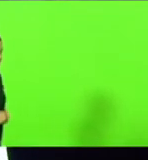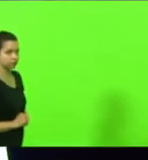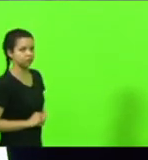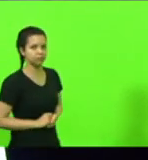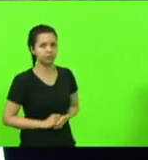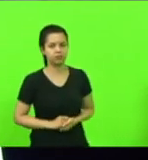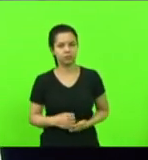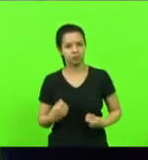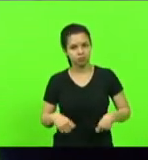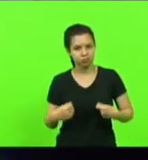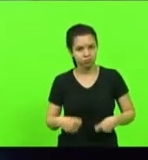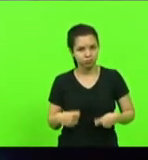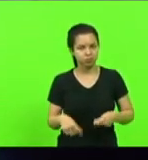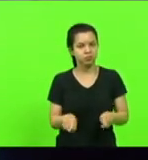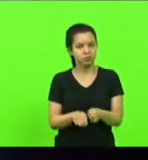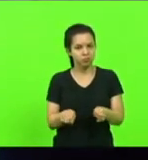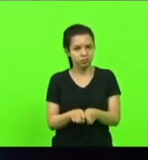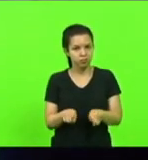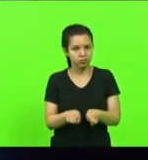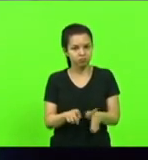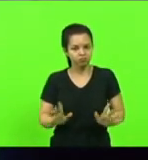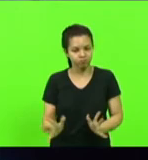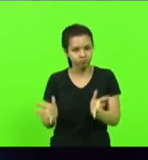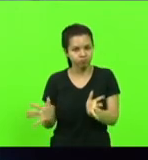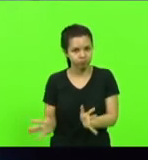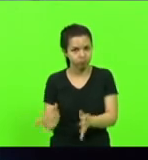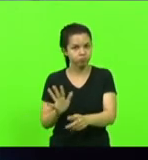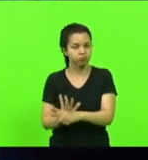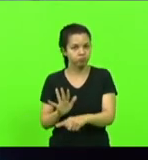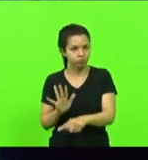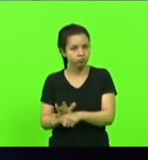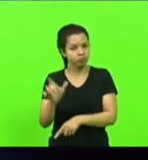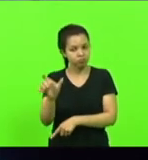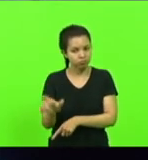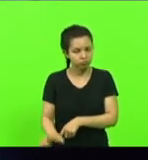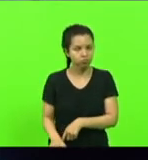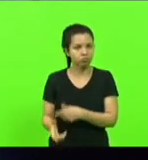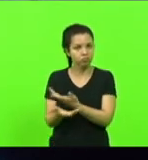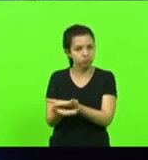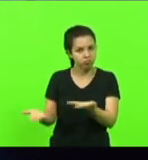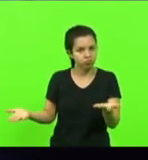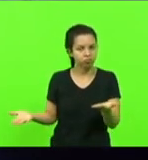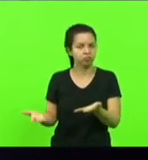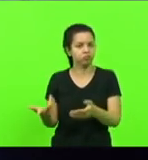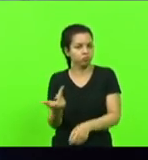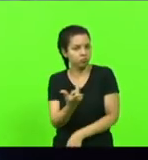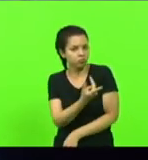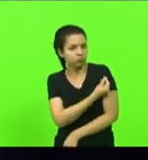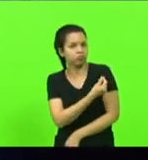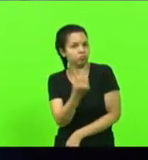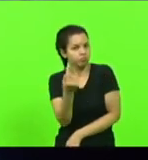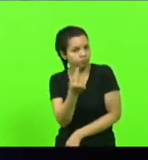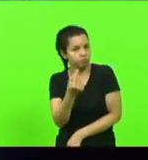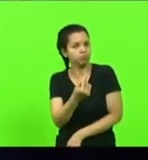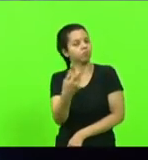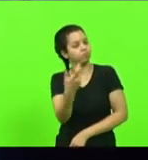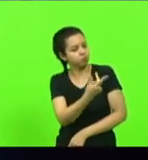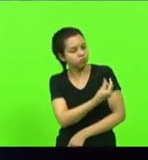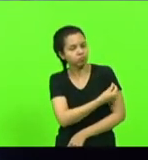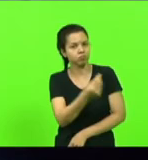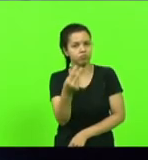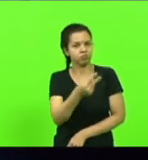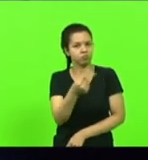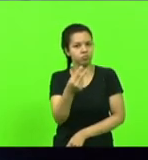condições efetivas para que as pessoas tomem a vacina, tomem a primeira dose, a segunda dose, as doses